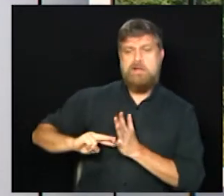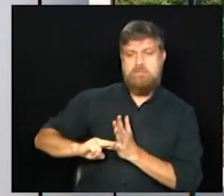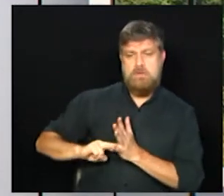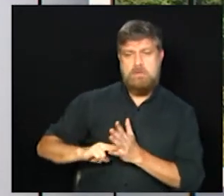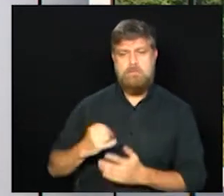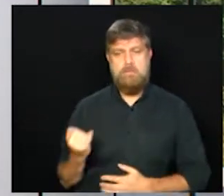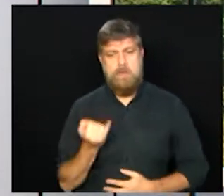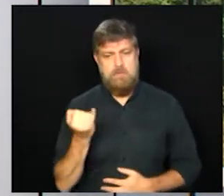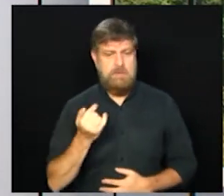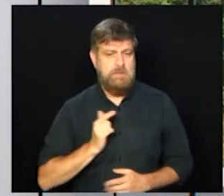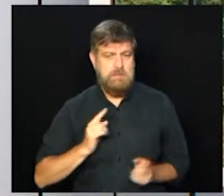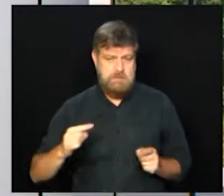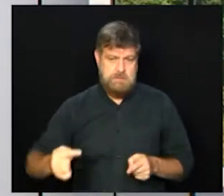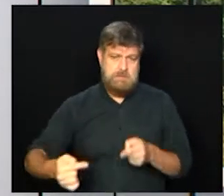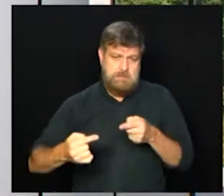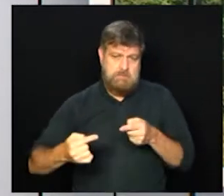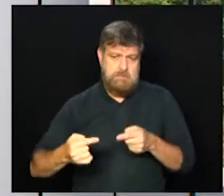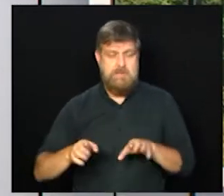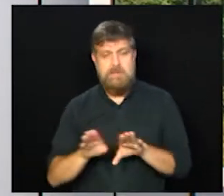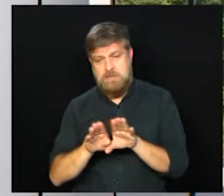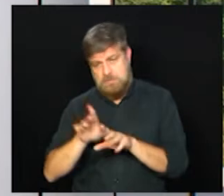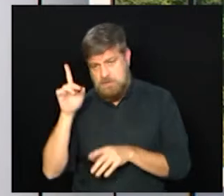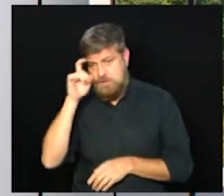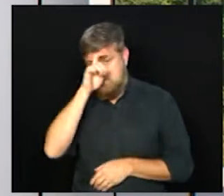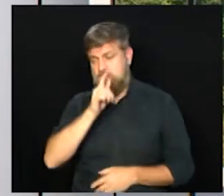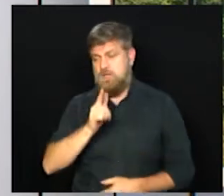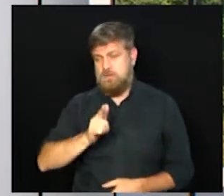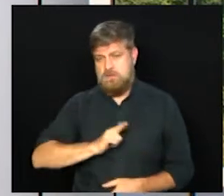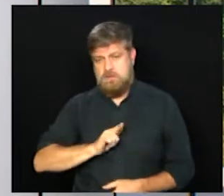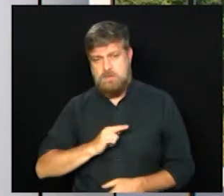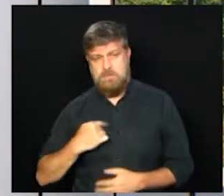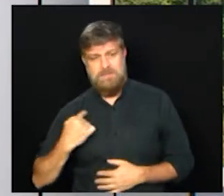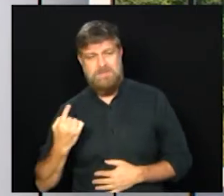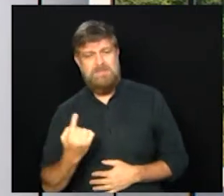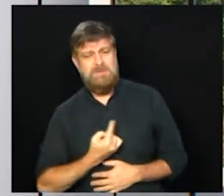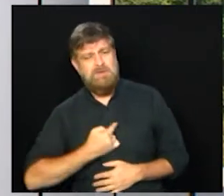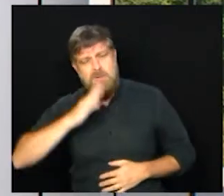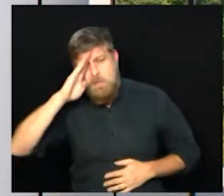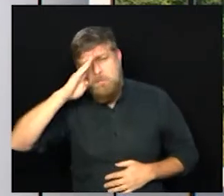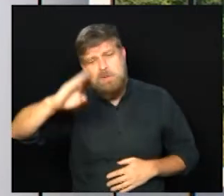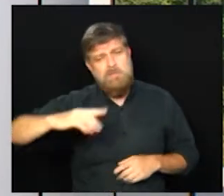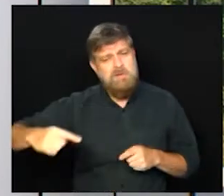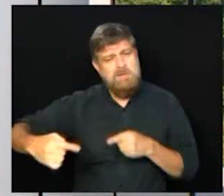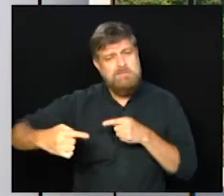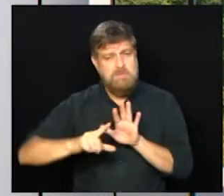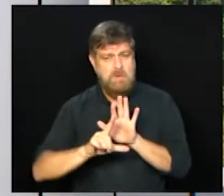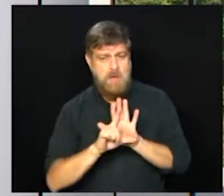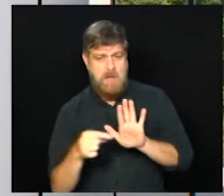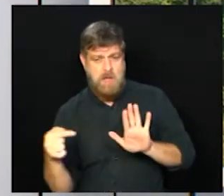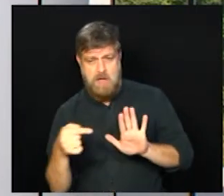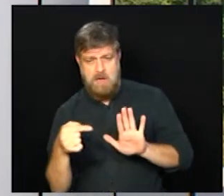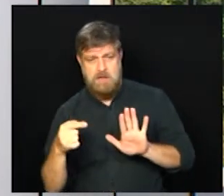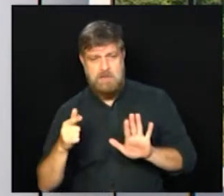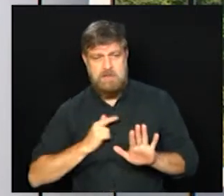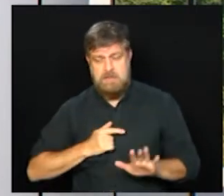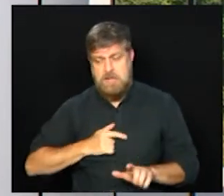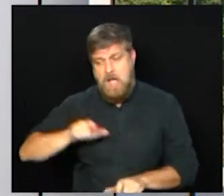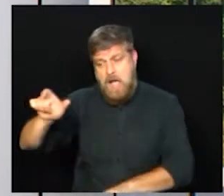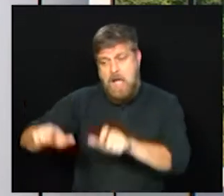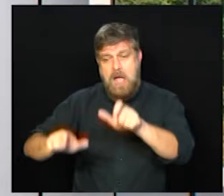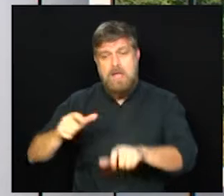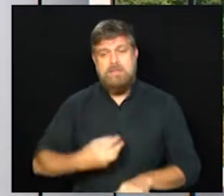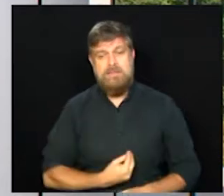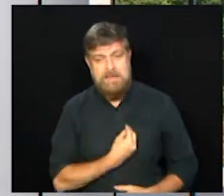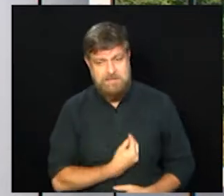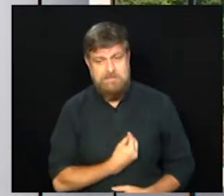desafios que estão colocados e as dificuldades, né? O nosso maior desafio hoje é que a Lei Maria da Penha se torne uma realidade na vida das mulheres. Porque